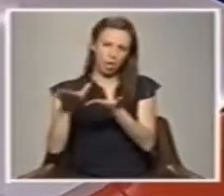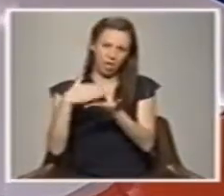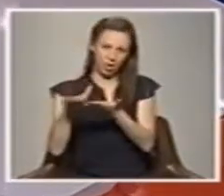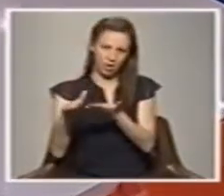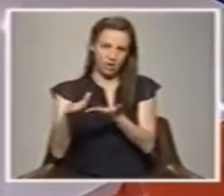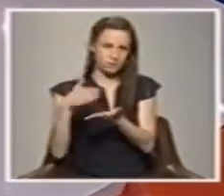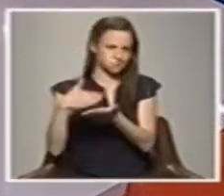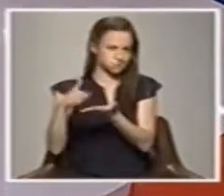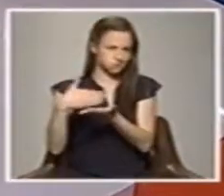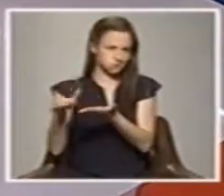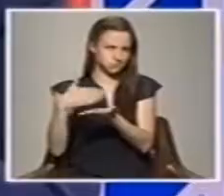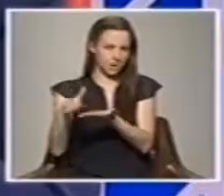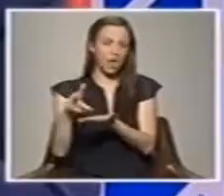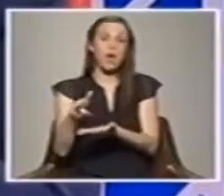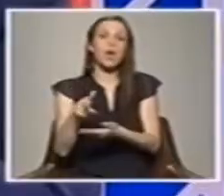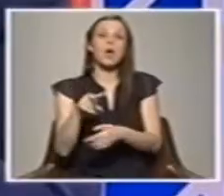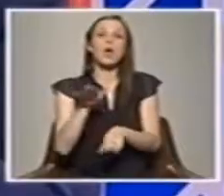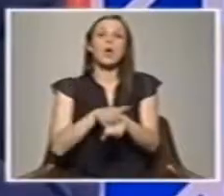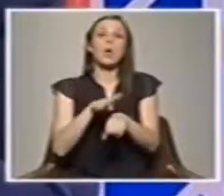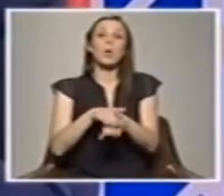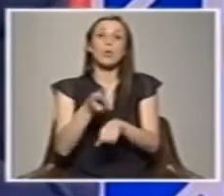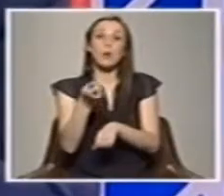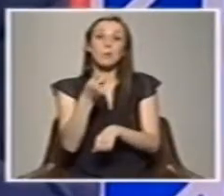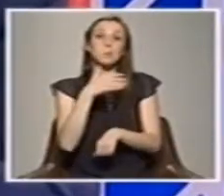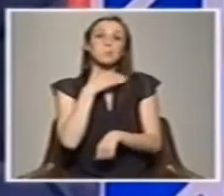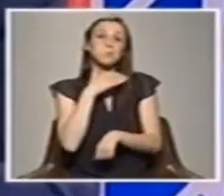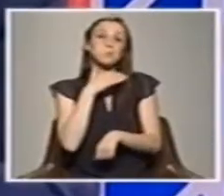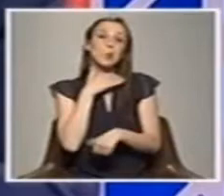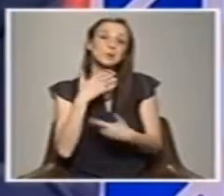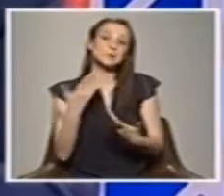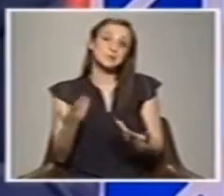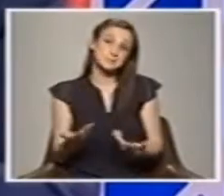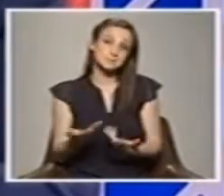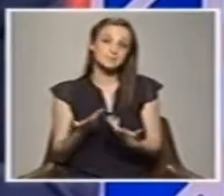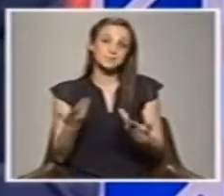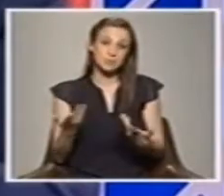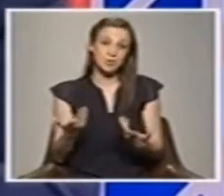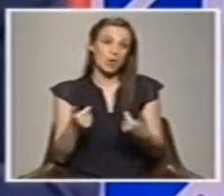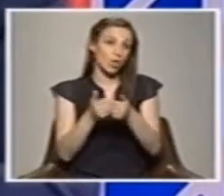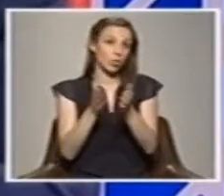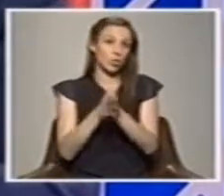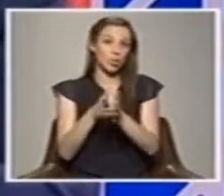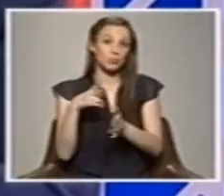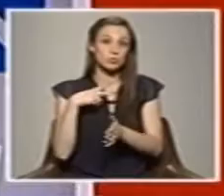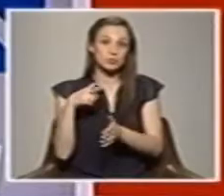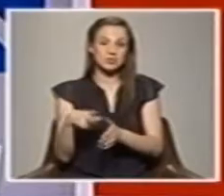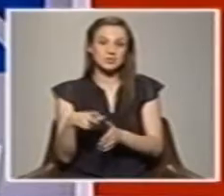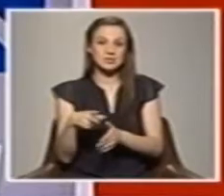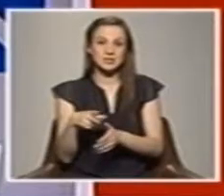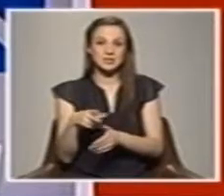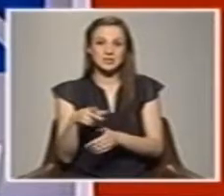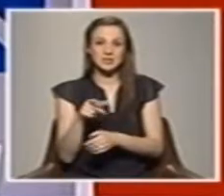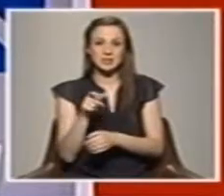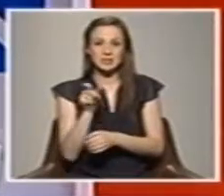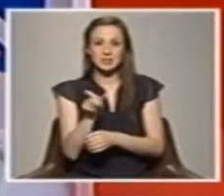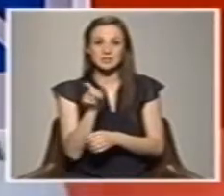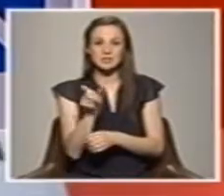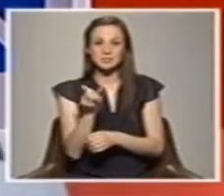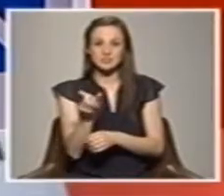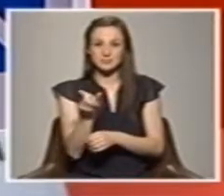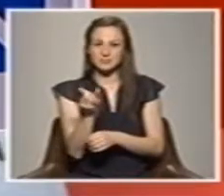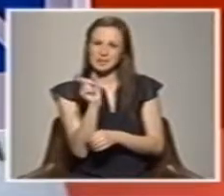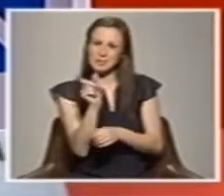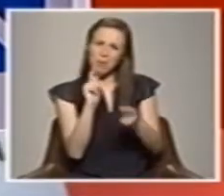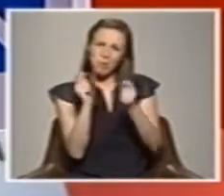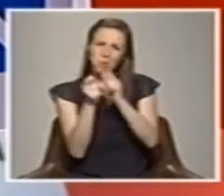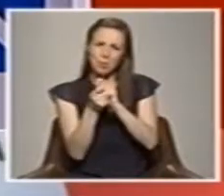são sobras também de uma crise que, enfim, tocou todos os portugueses. A Paula trocou pela palavra excedentes e parece-me bem, pronto, para tirarmos essa